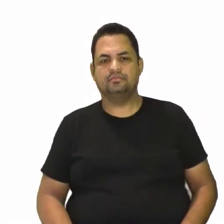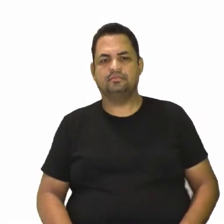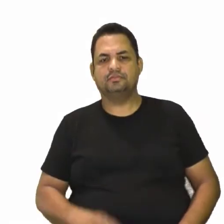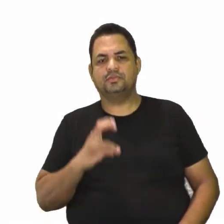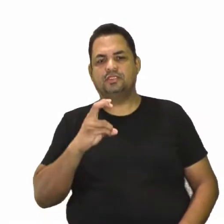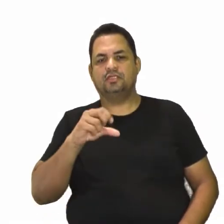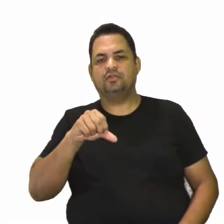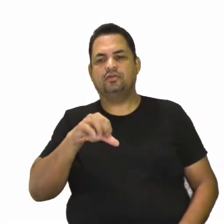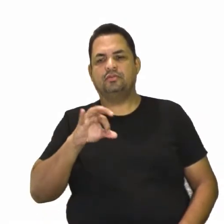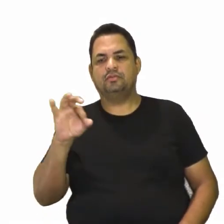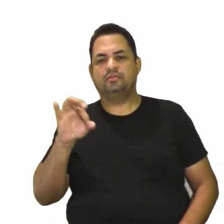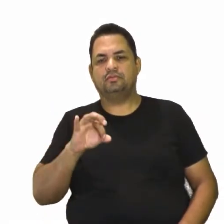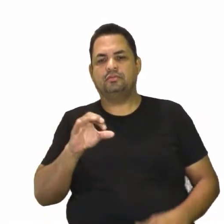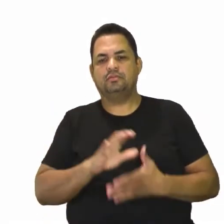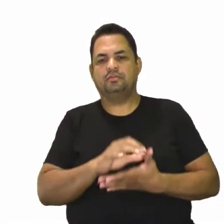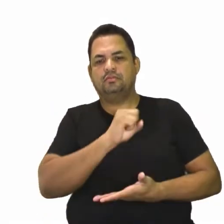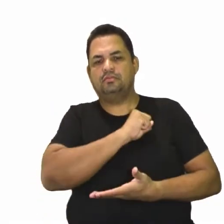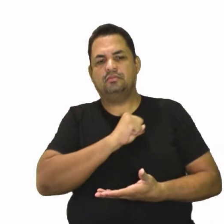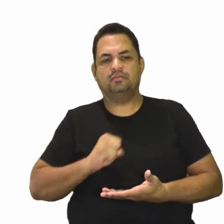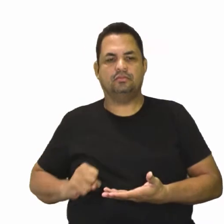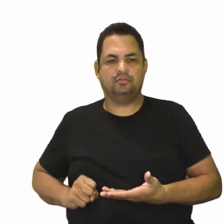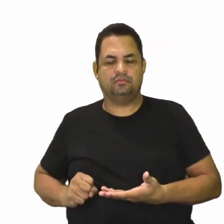59% dos votos do Senado.